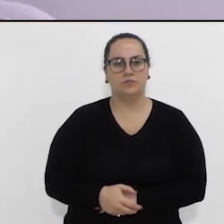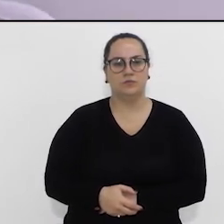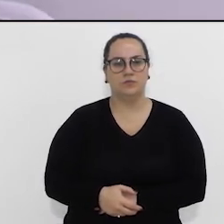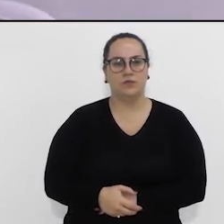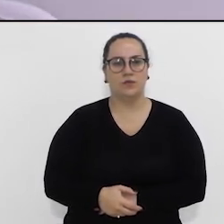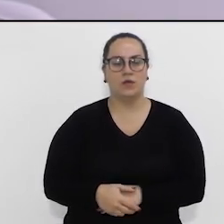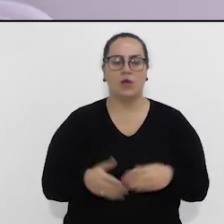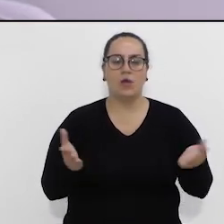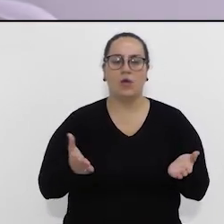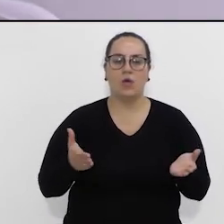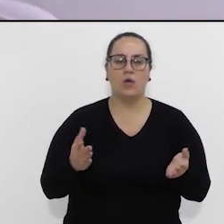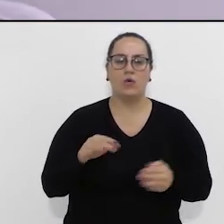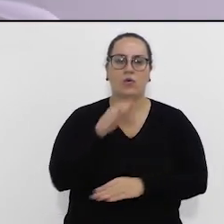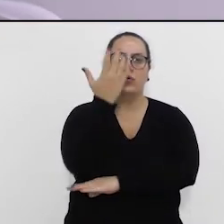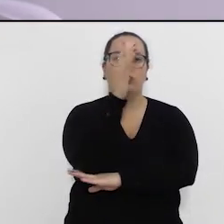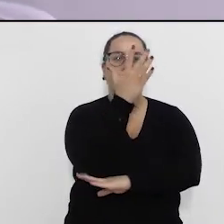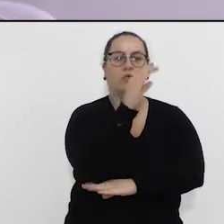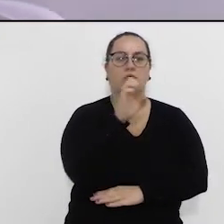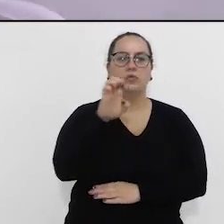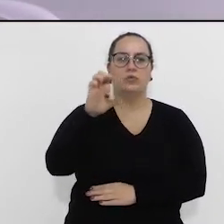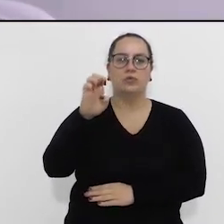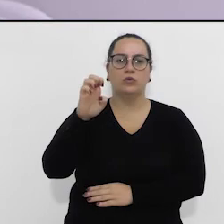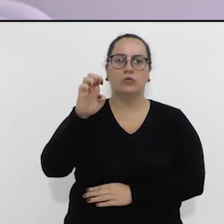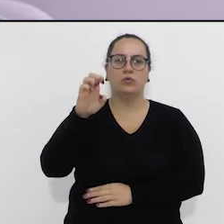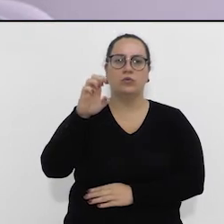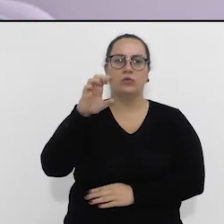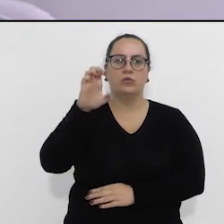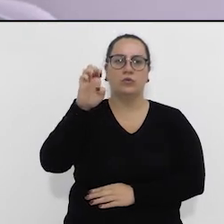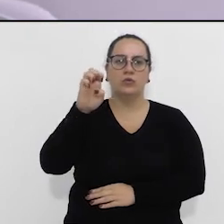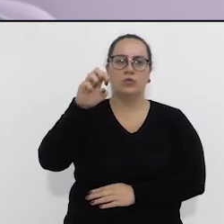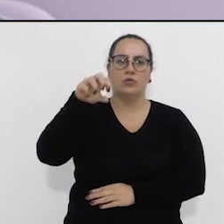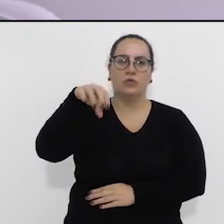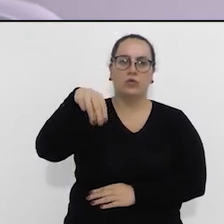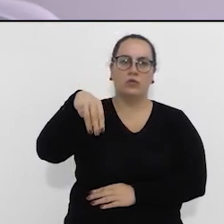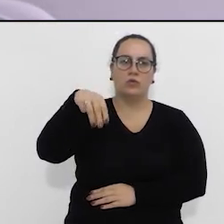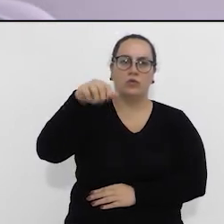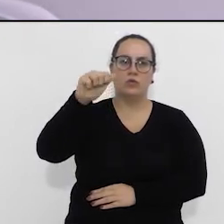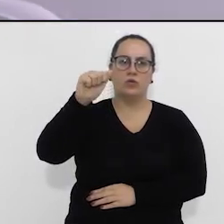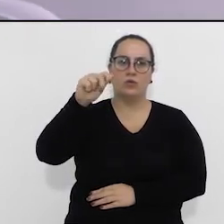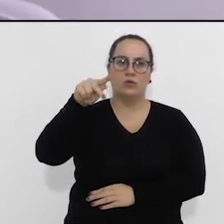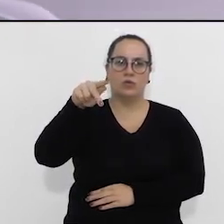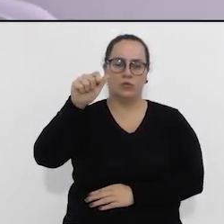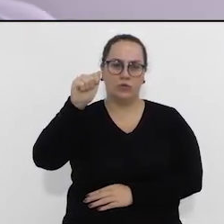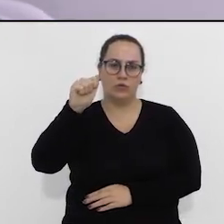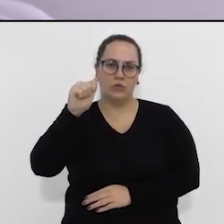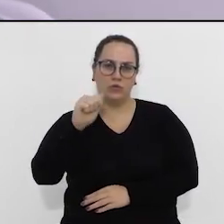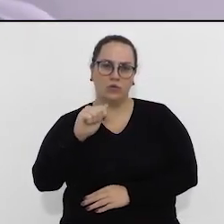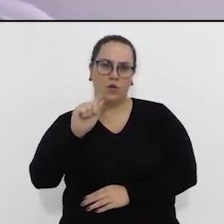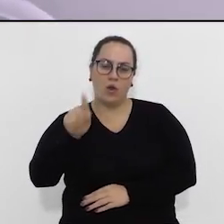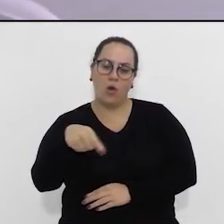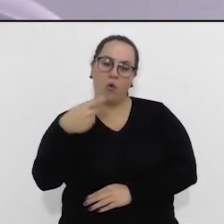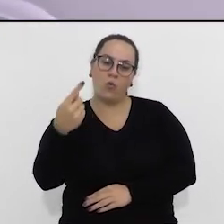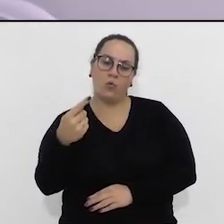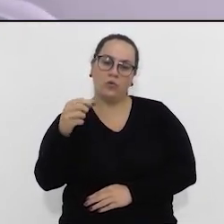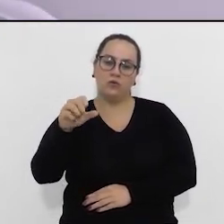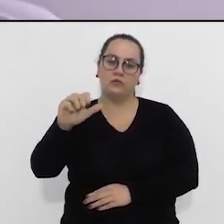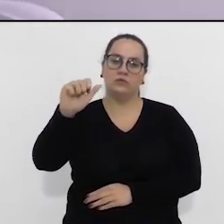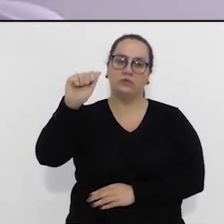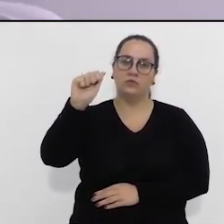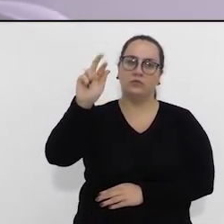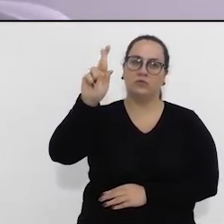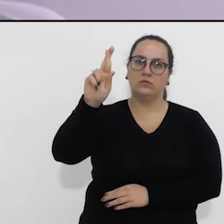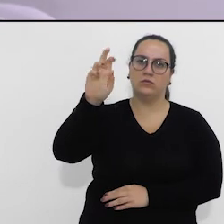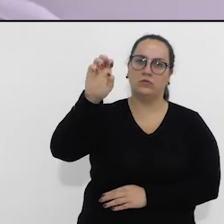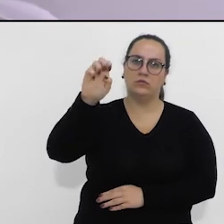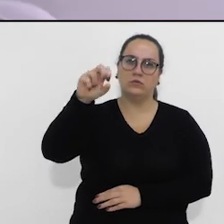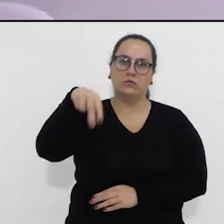referente ao tema no Parque Fernando Cruz Pimentel nós temos ao lado ali o famoso ar e não é que já foi foram feitos diversos